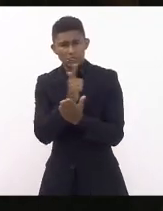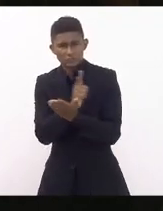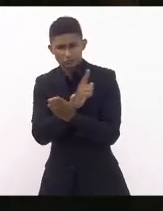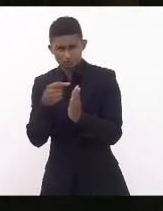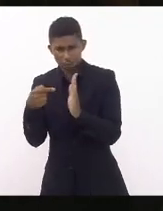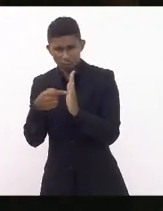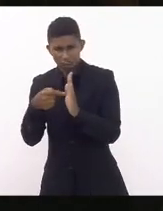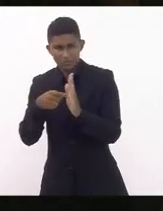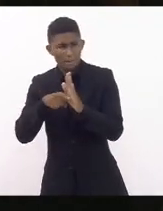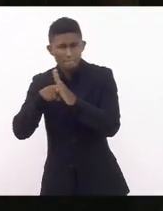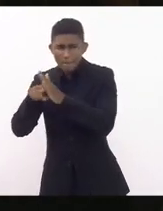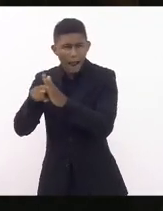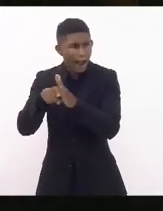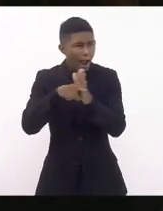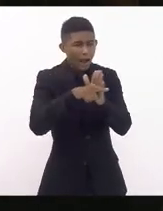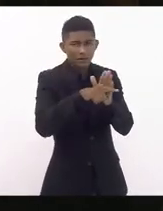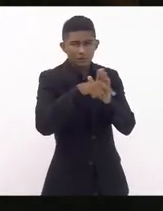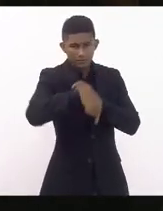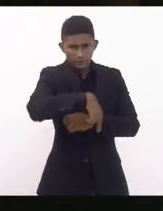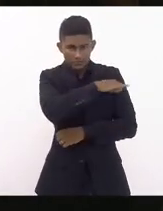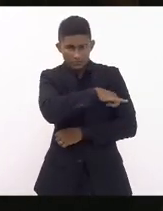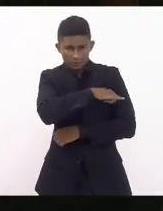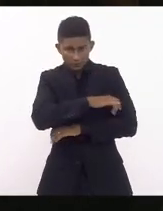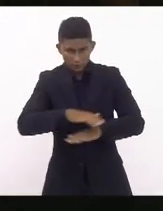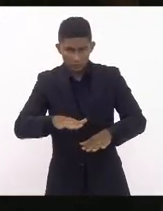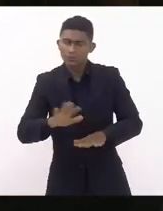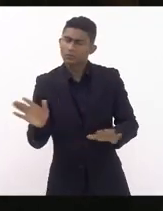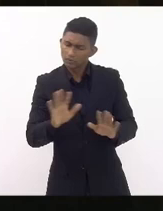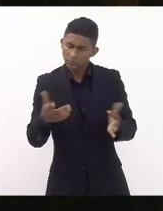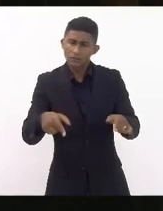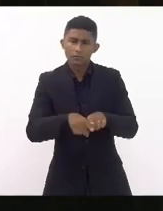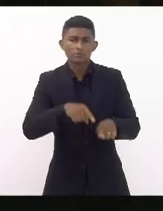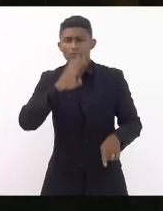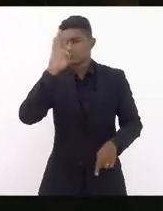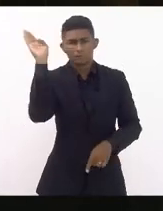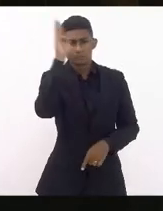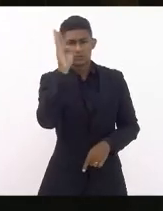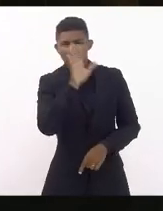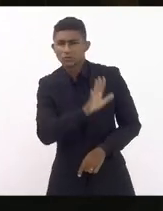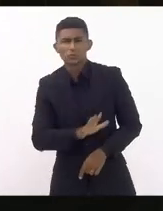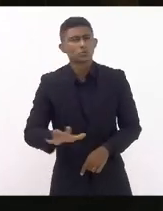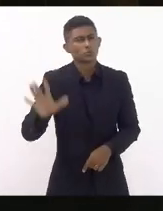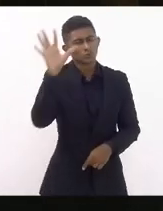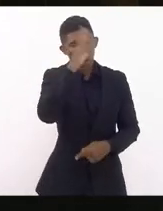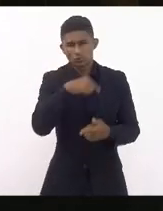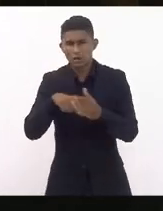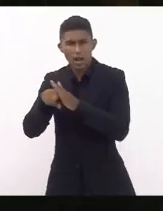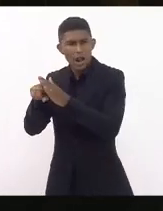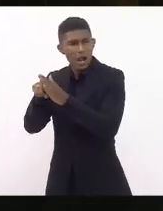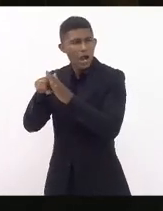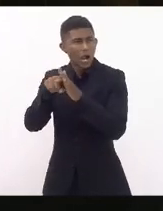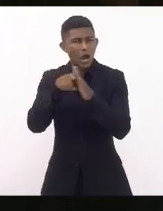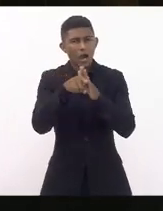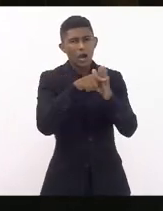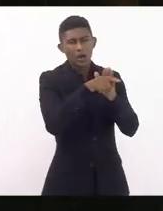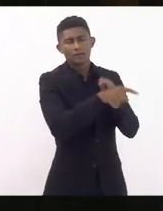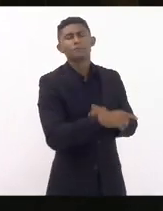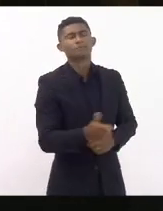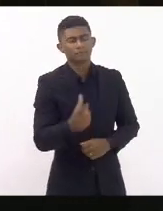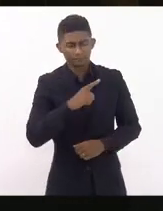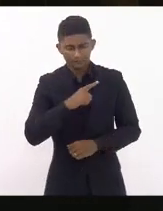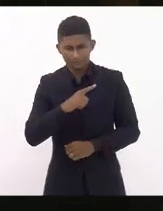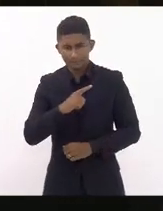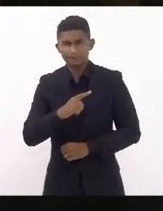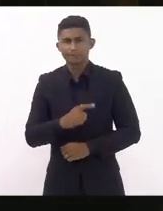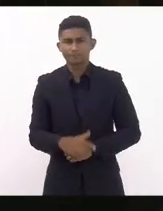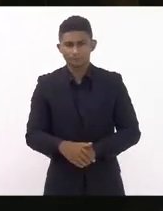me referindo exatamente à realidade do sistema prisional do Estado do Rio de Janeiro, mas foi uma